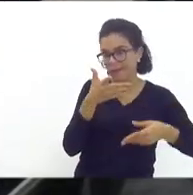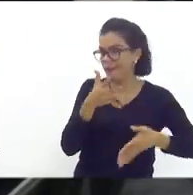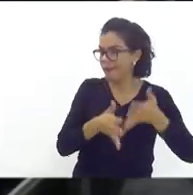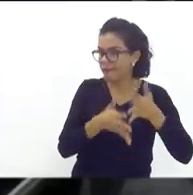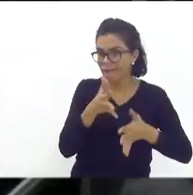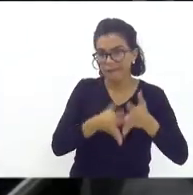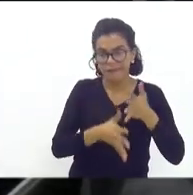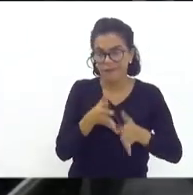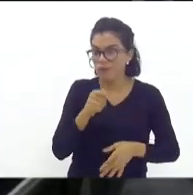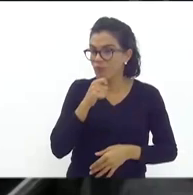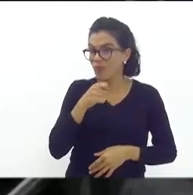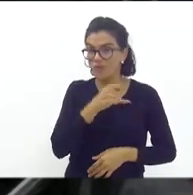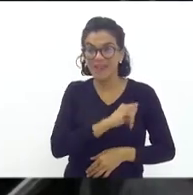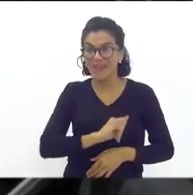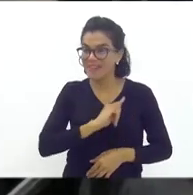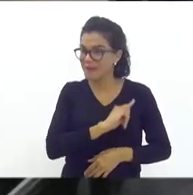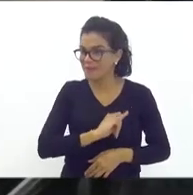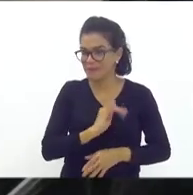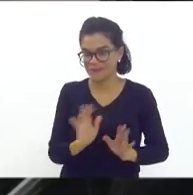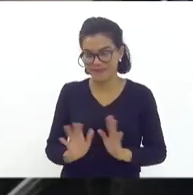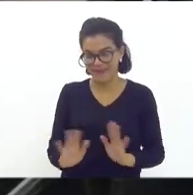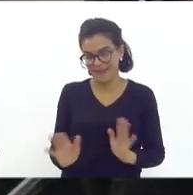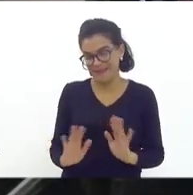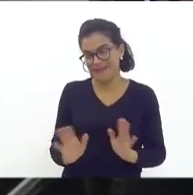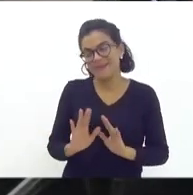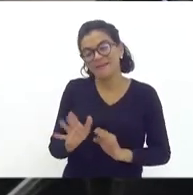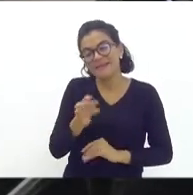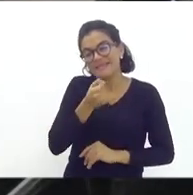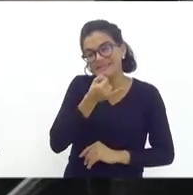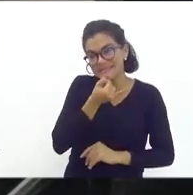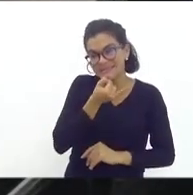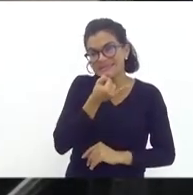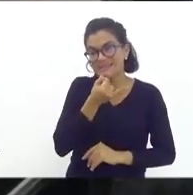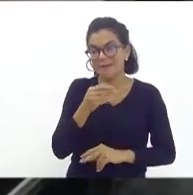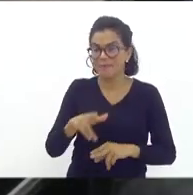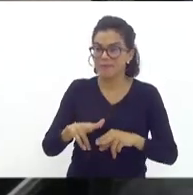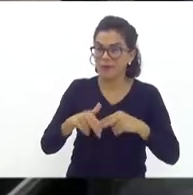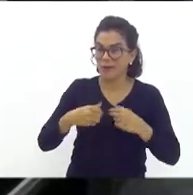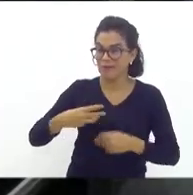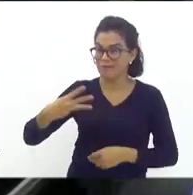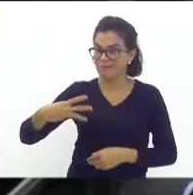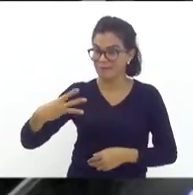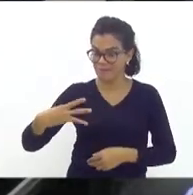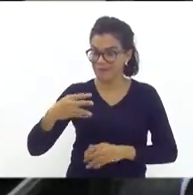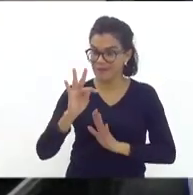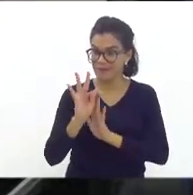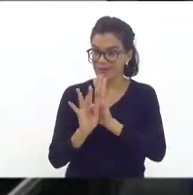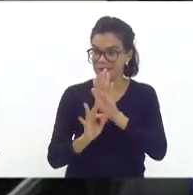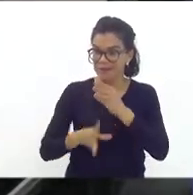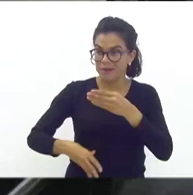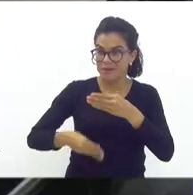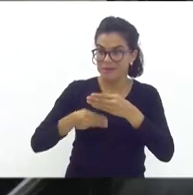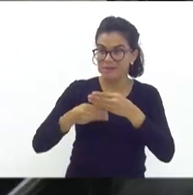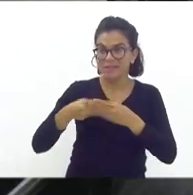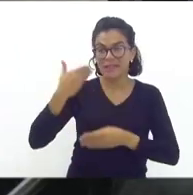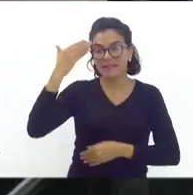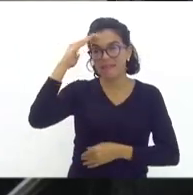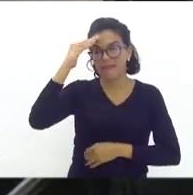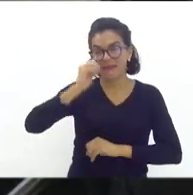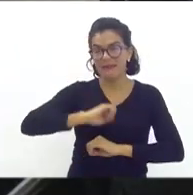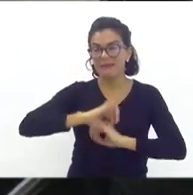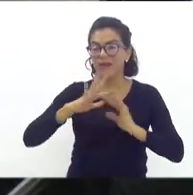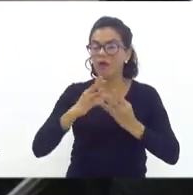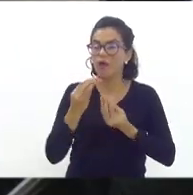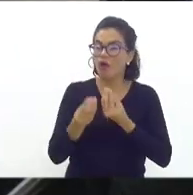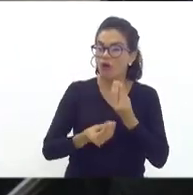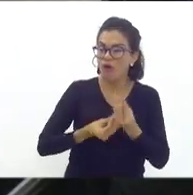nem chegou em Itaperuna mas infelizmente por conta do terceiro termo aditivo de entender né